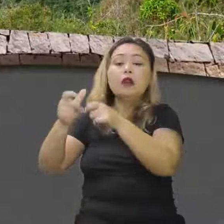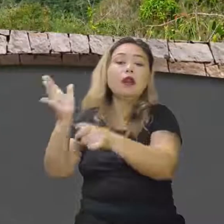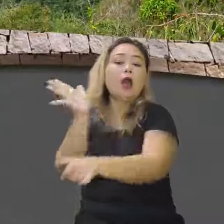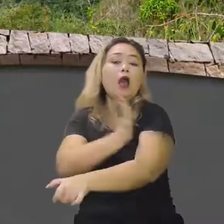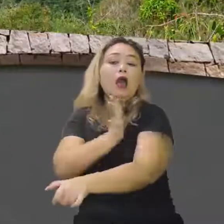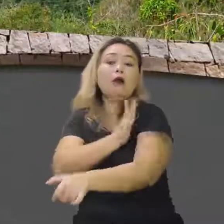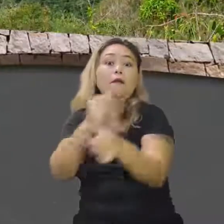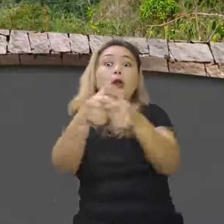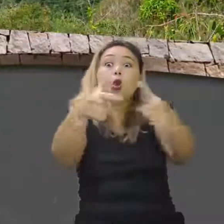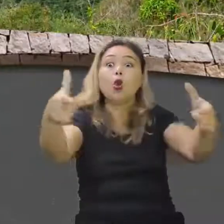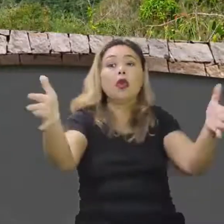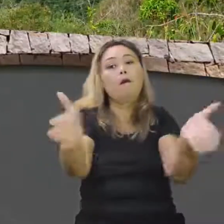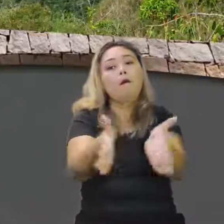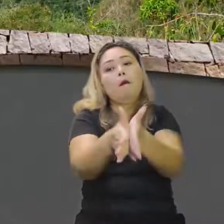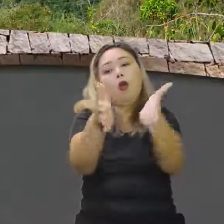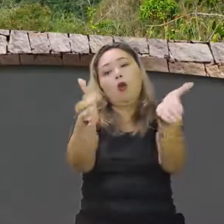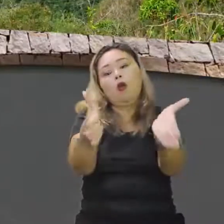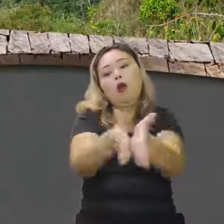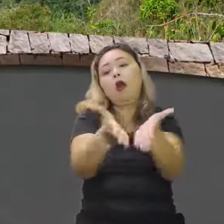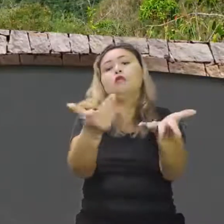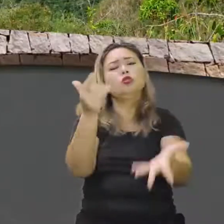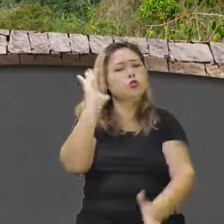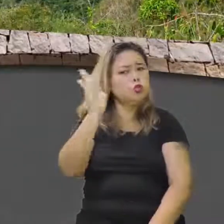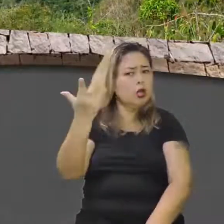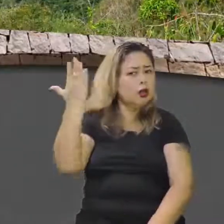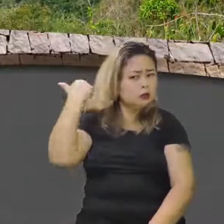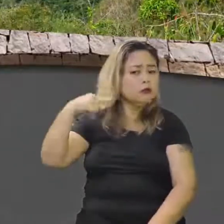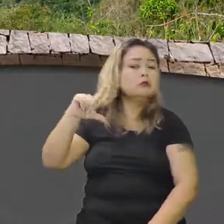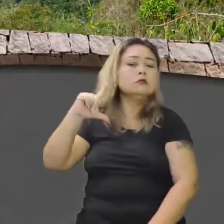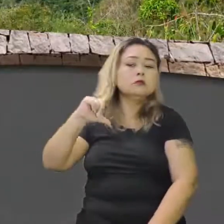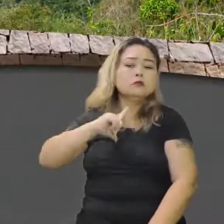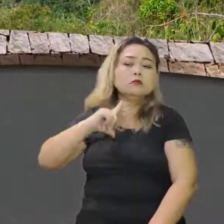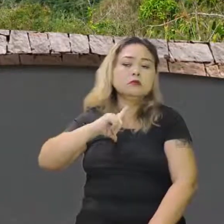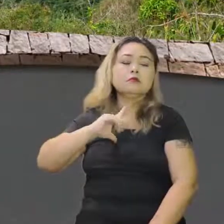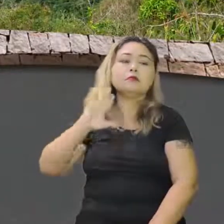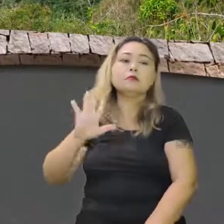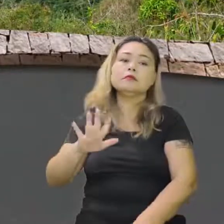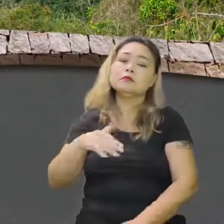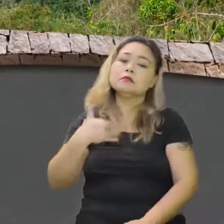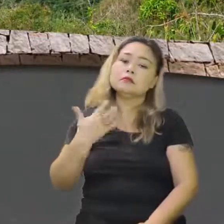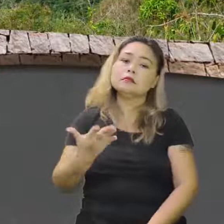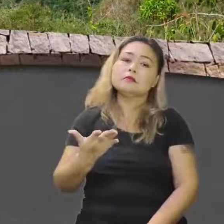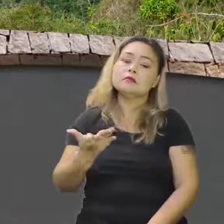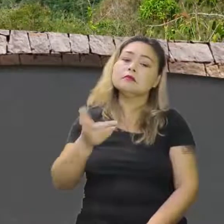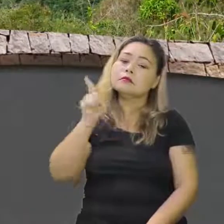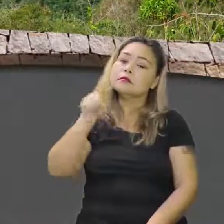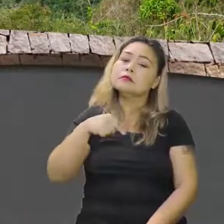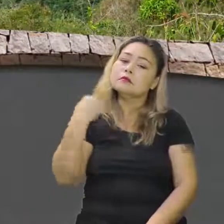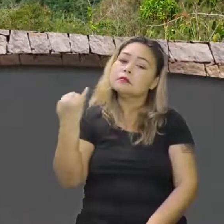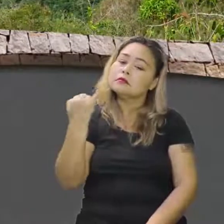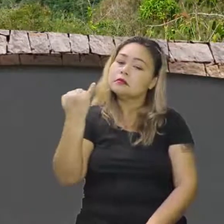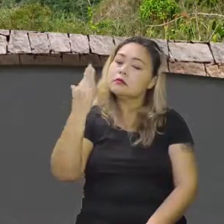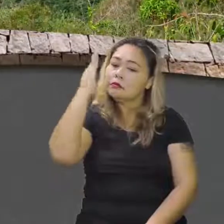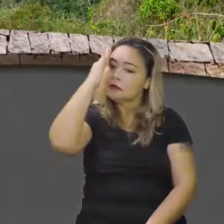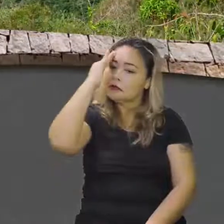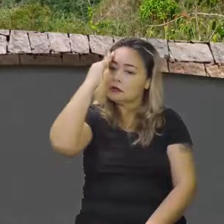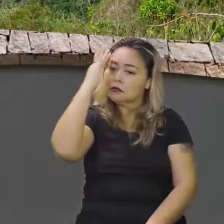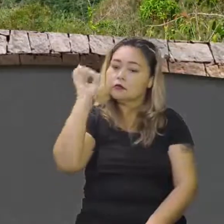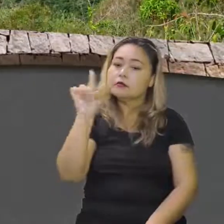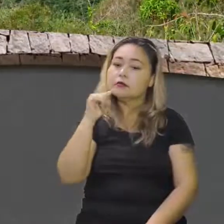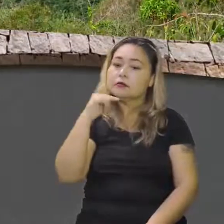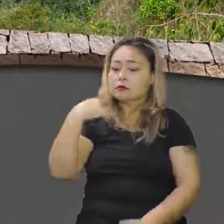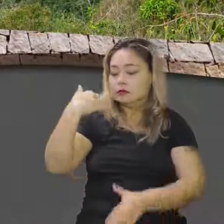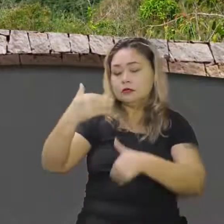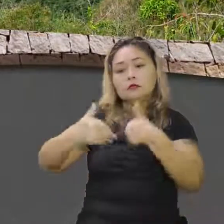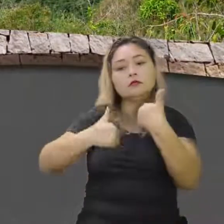minoria rica e uma maioria pobre. Naquele momento já existia. E aí é importante para você entender